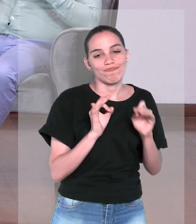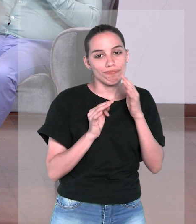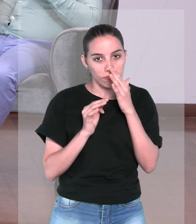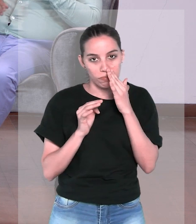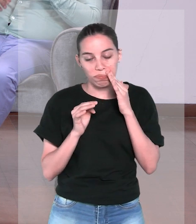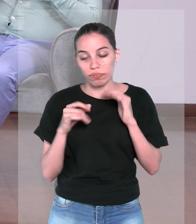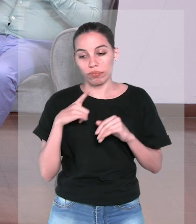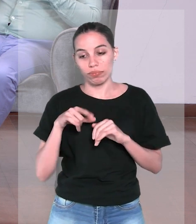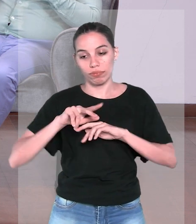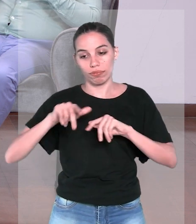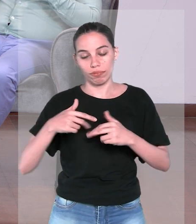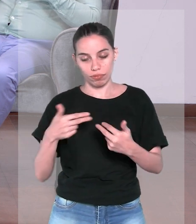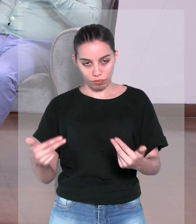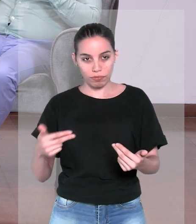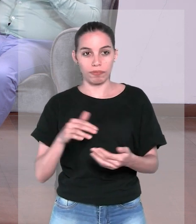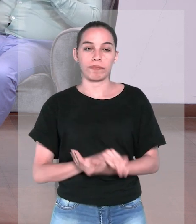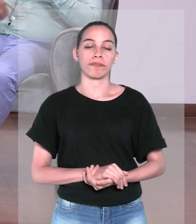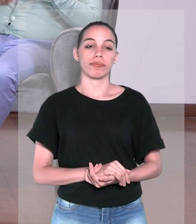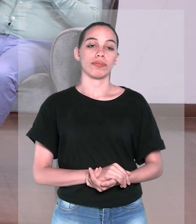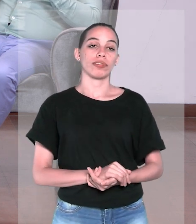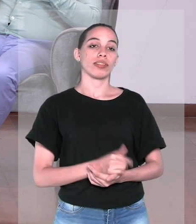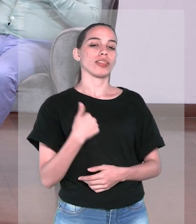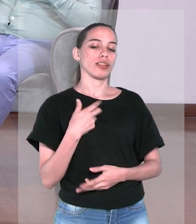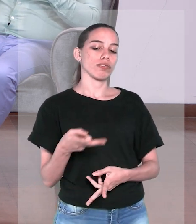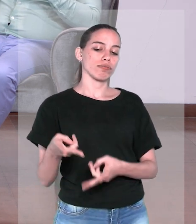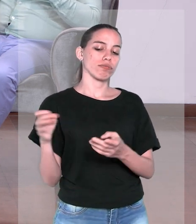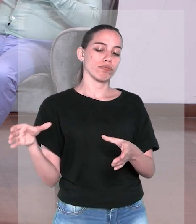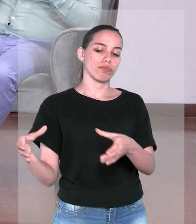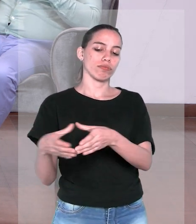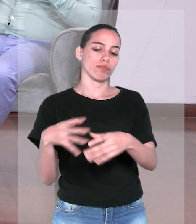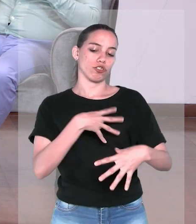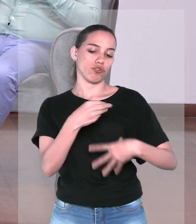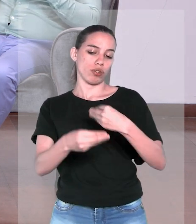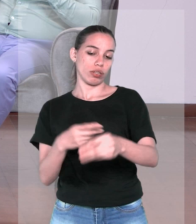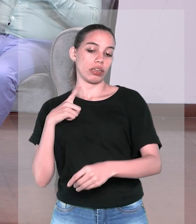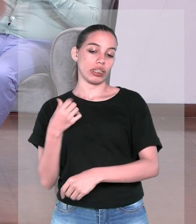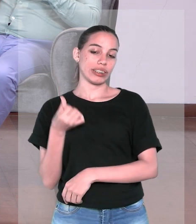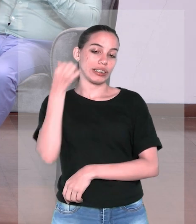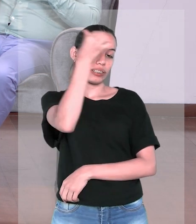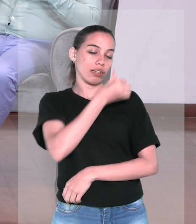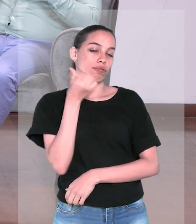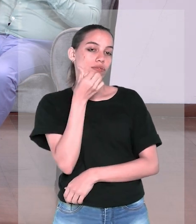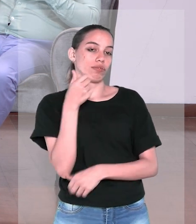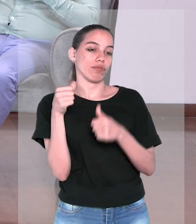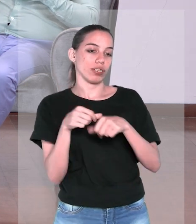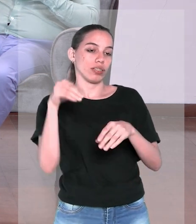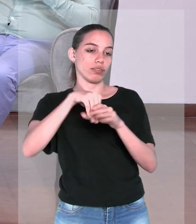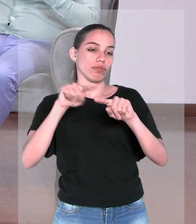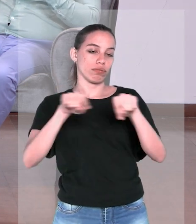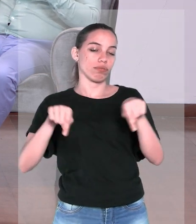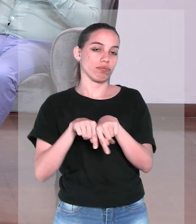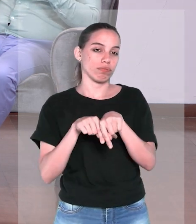humor, transtornos obsessivos compulsivos, distúrbio de sono, medo fóbico. Ia